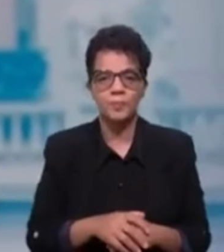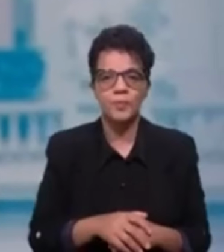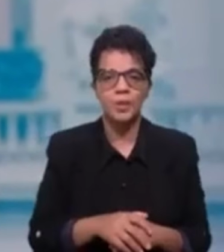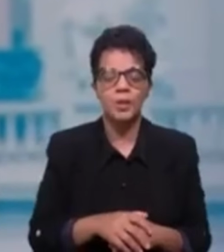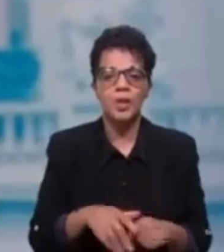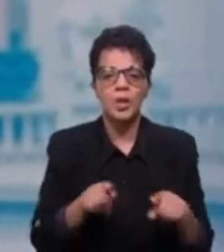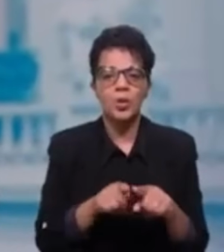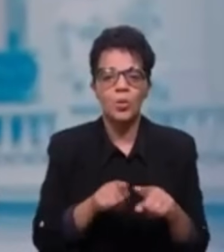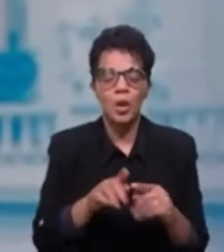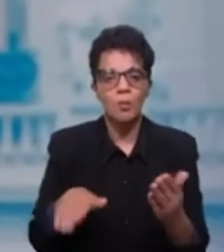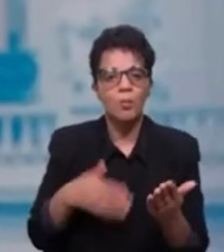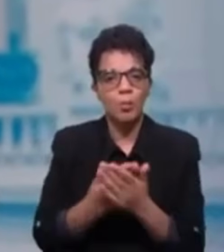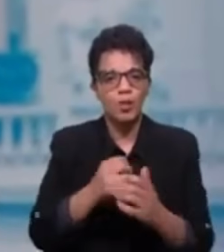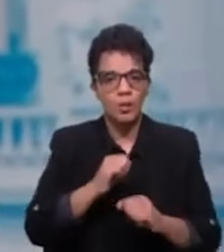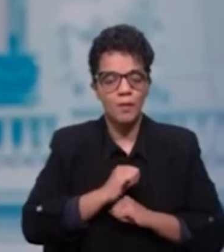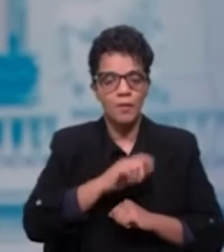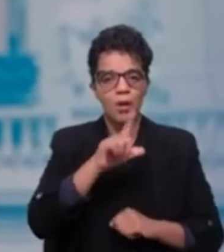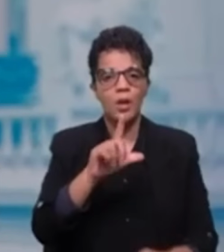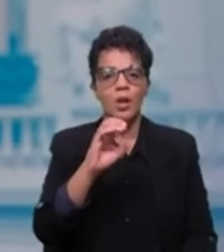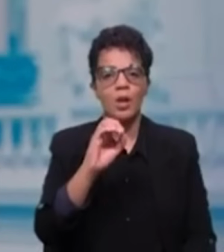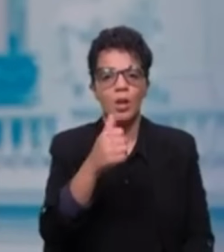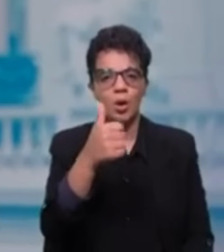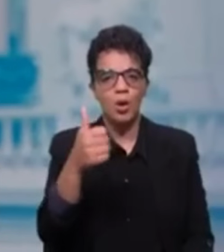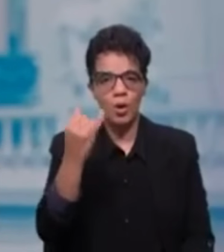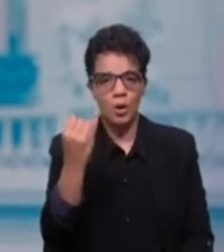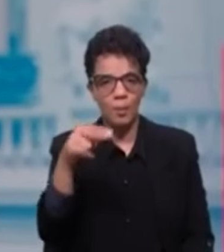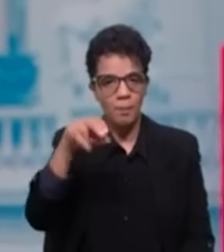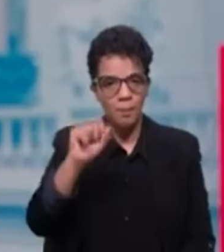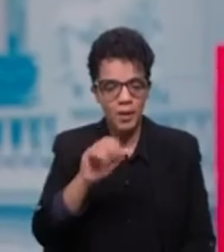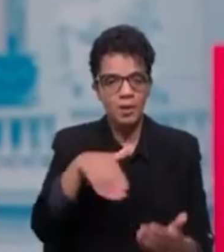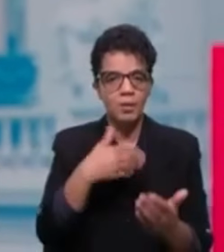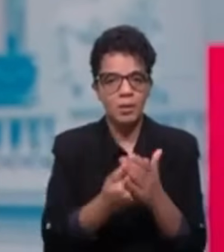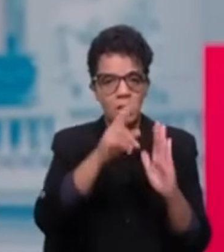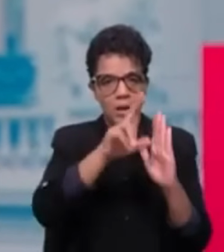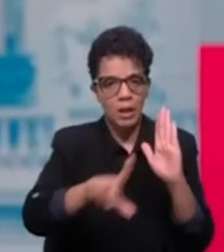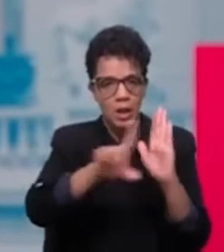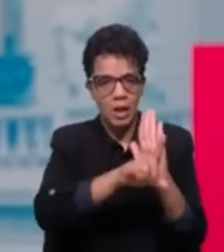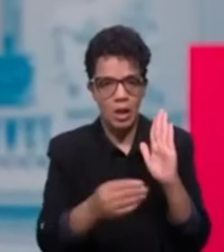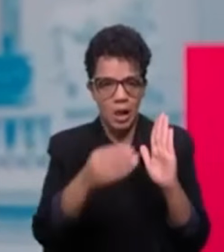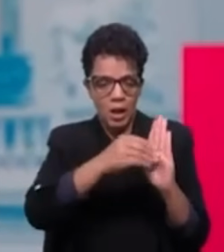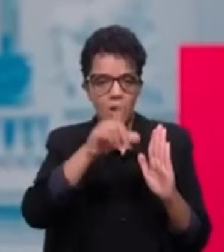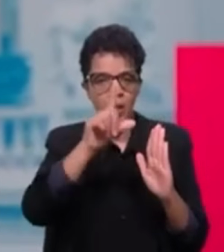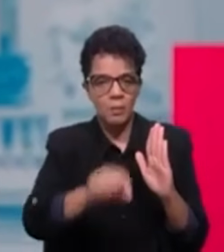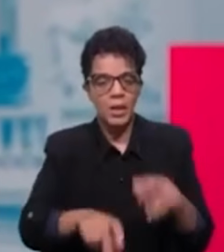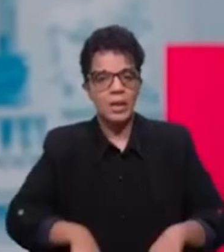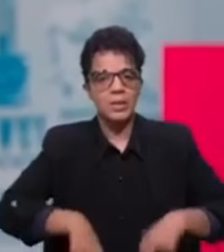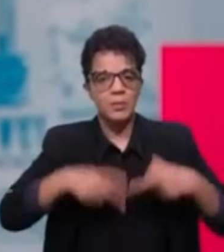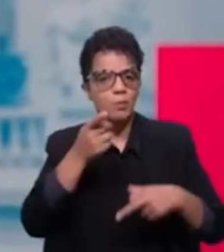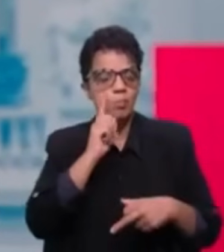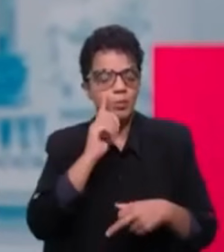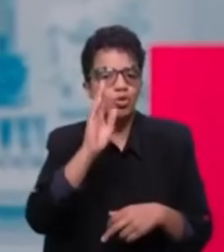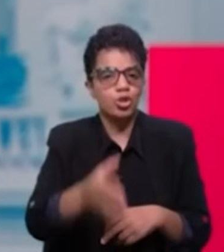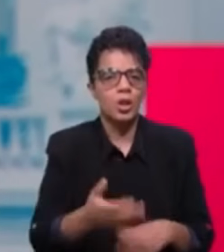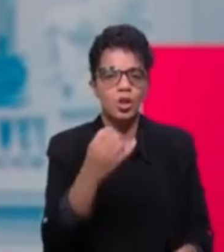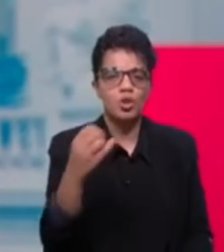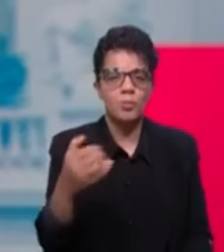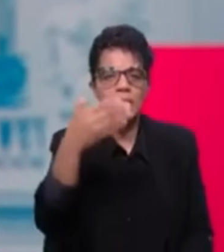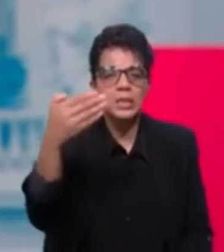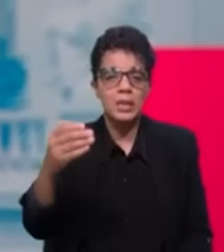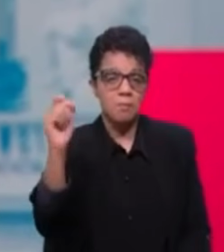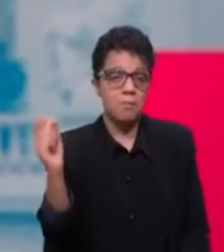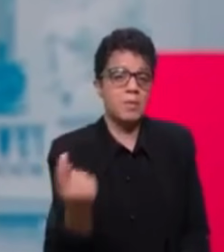O lobbing que é uma proposta que nós temos criminalizar o enriquecimento ilícito que é uma proposta na qual já trabalhei a primeira vez veja bem em 2007 no